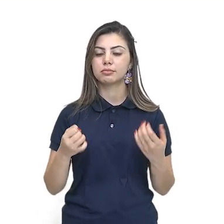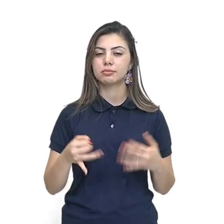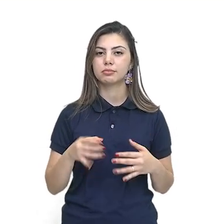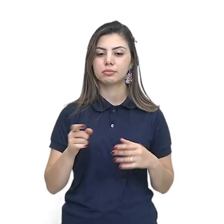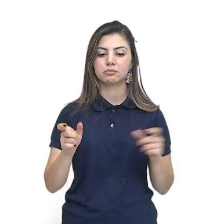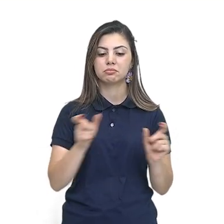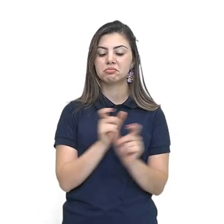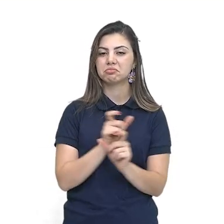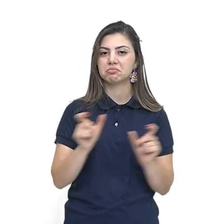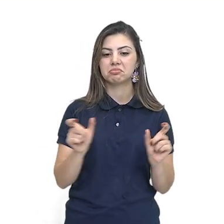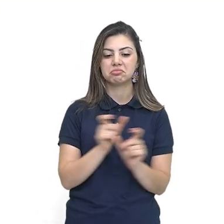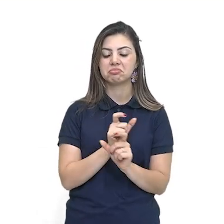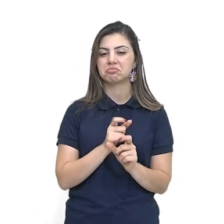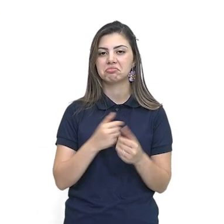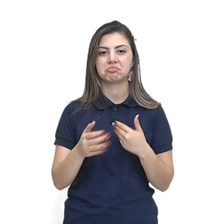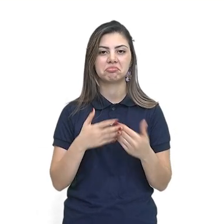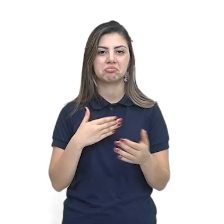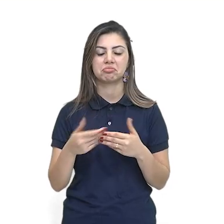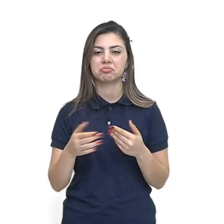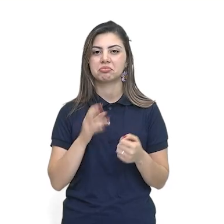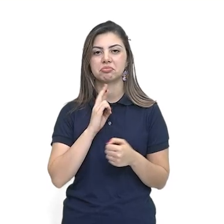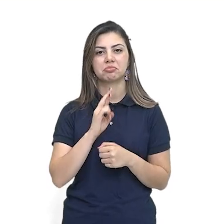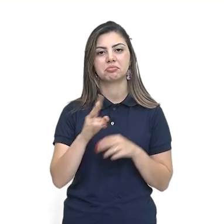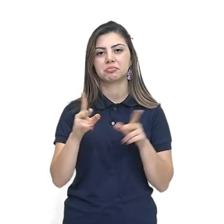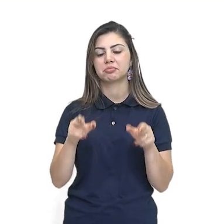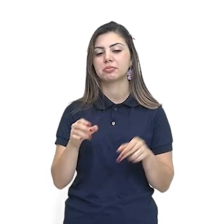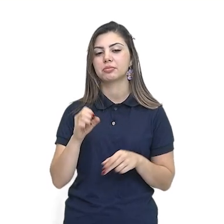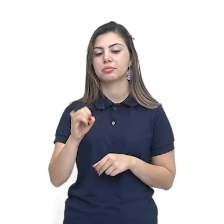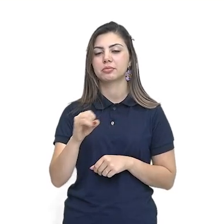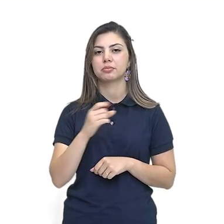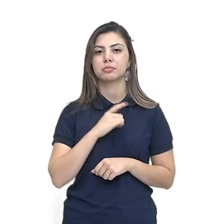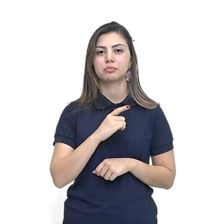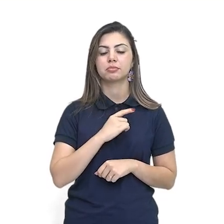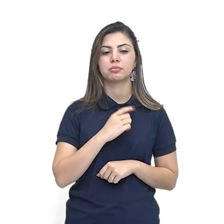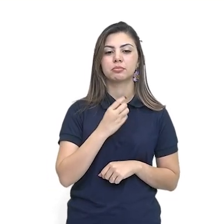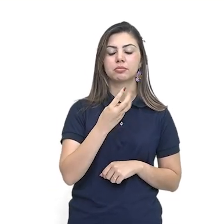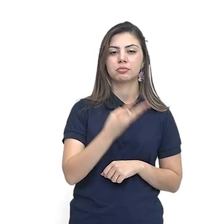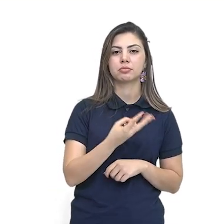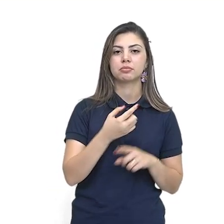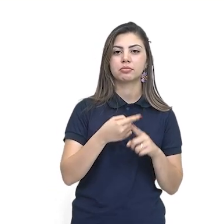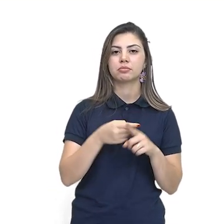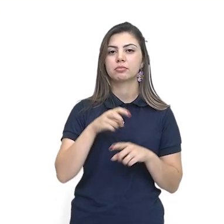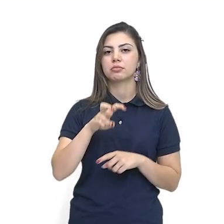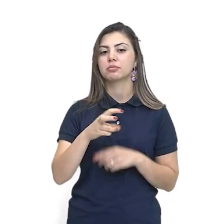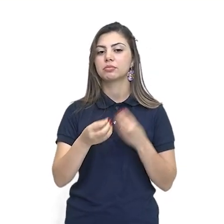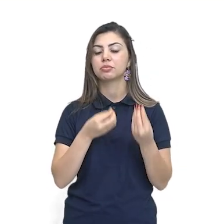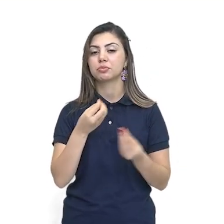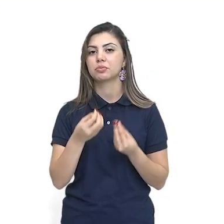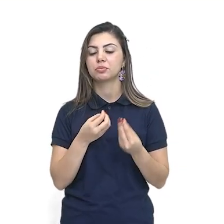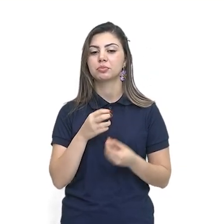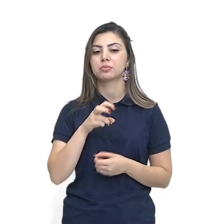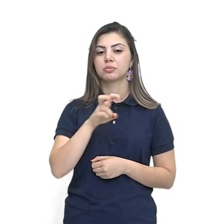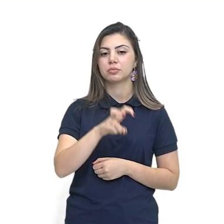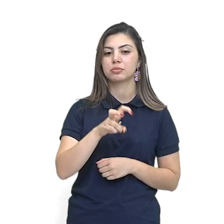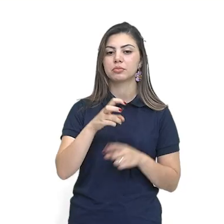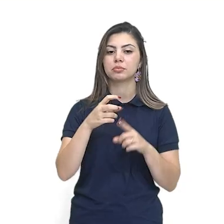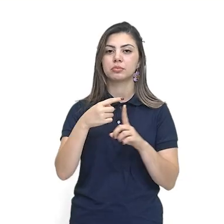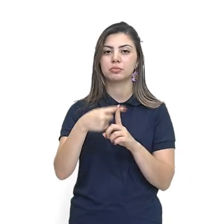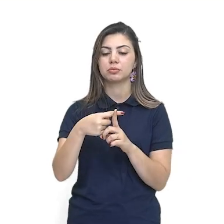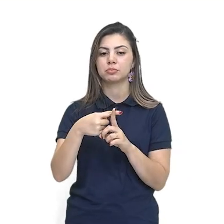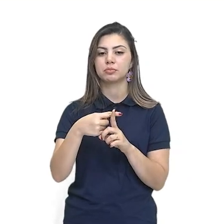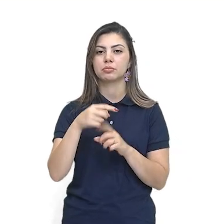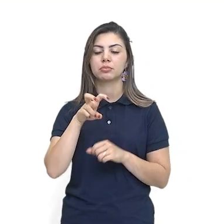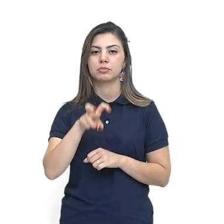Que diz que a ordem dos fatores não altera o produto. Se eu tivesse 3 vezes o número 5, então nós teríamos o que aqui,